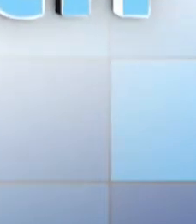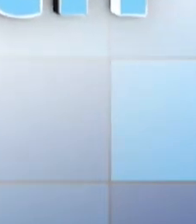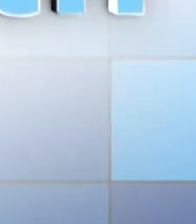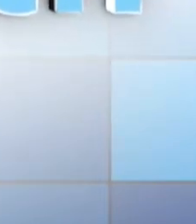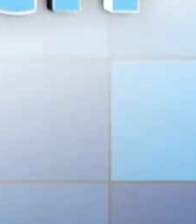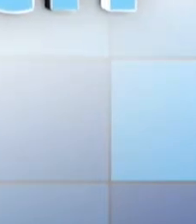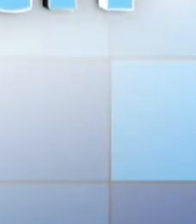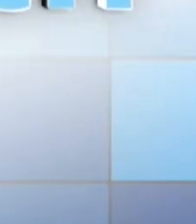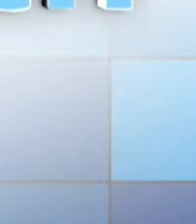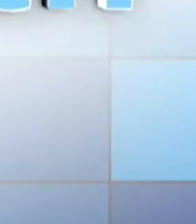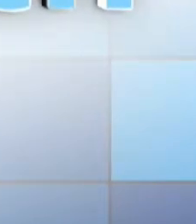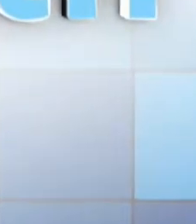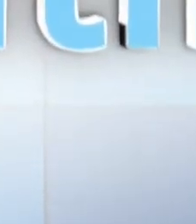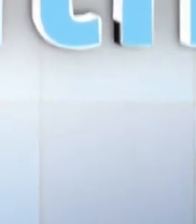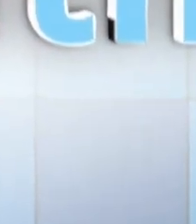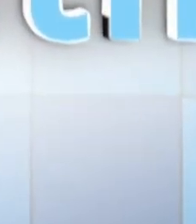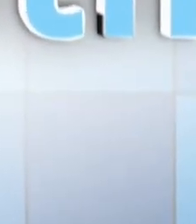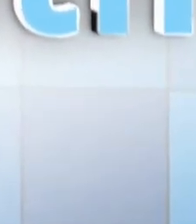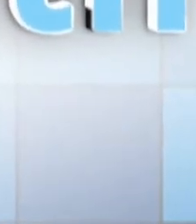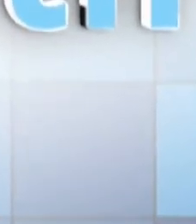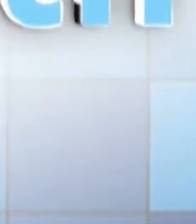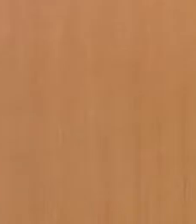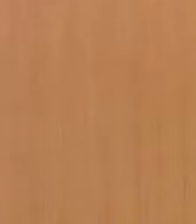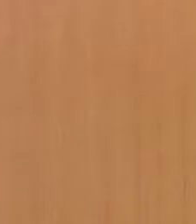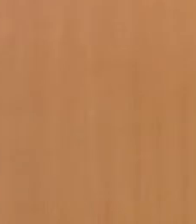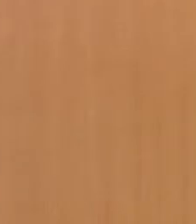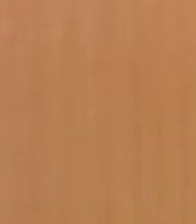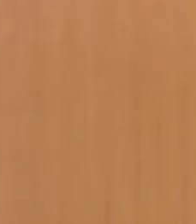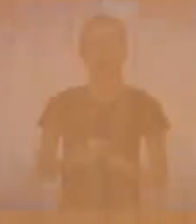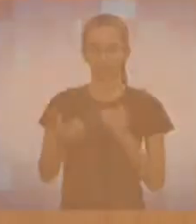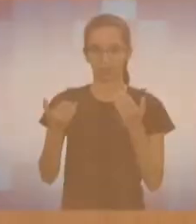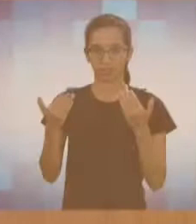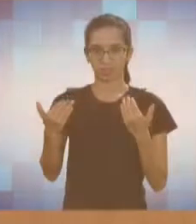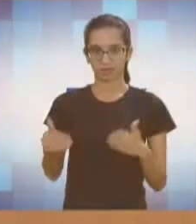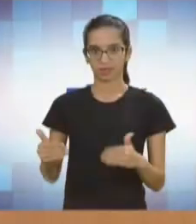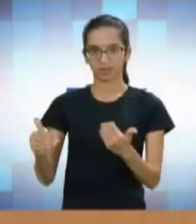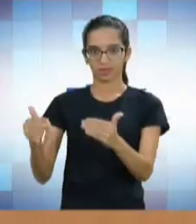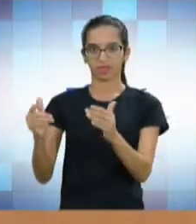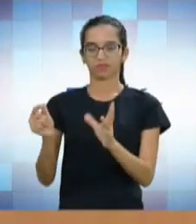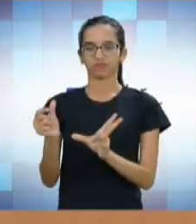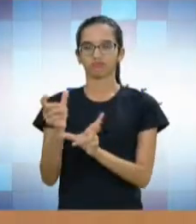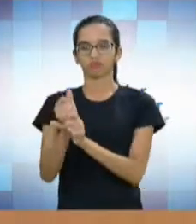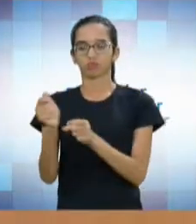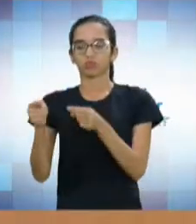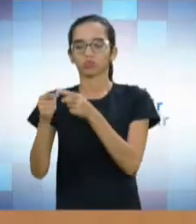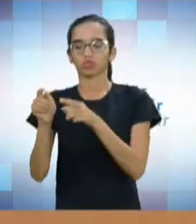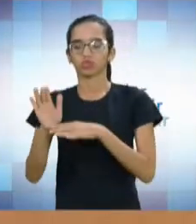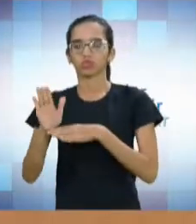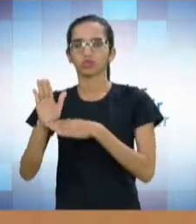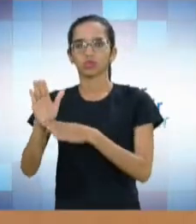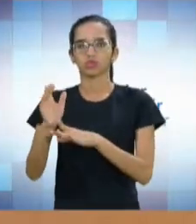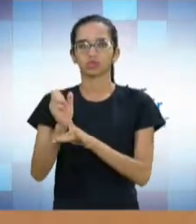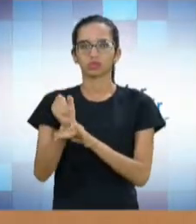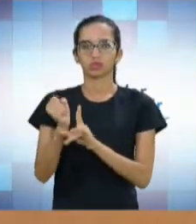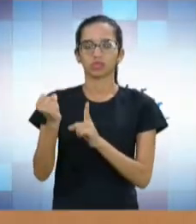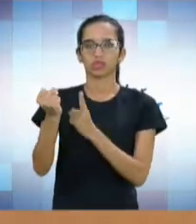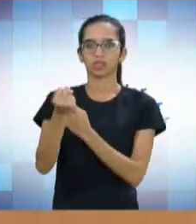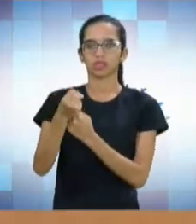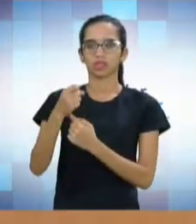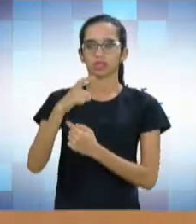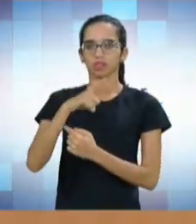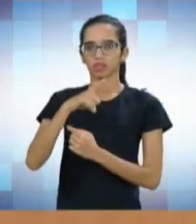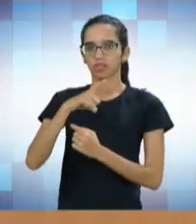ouvir sentir com a secretaria de economia solidária tem na